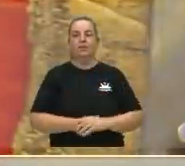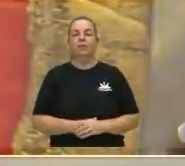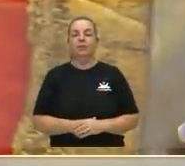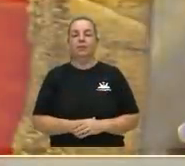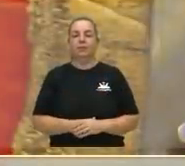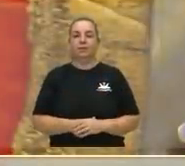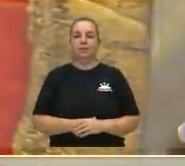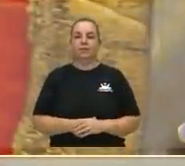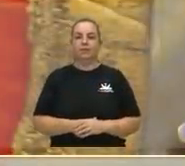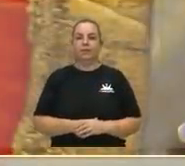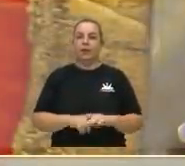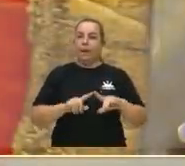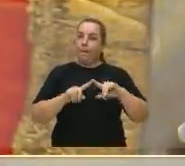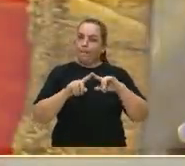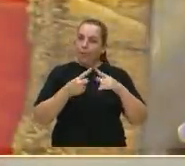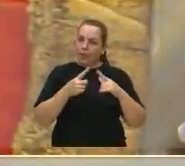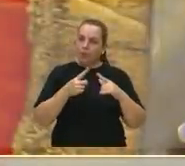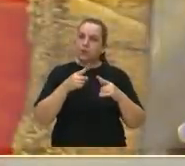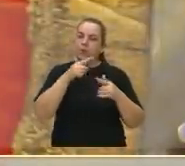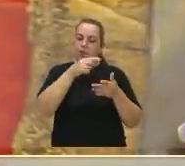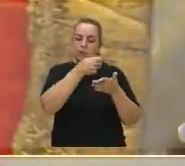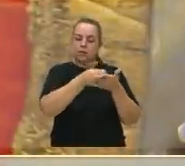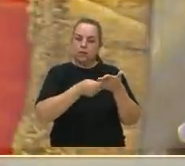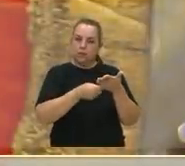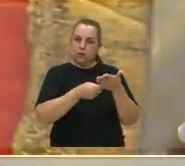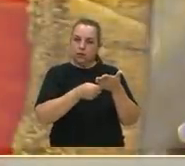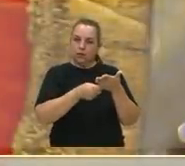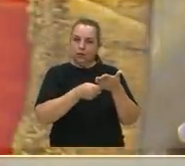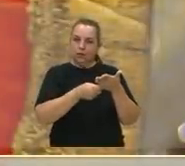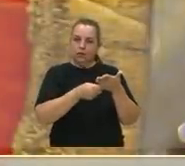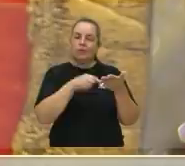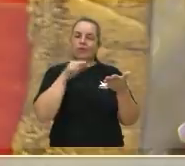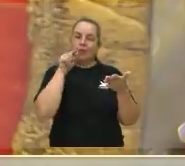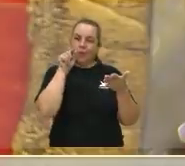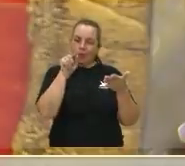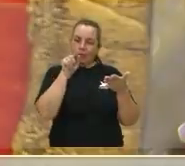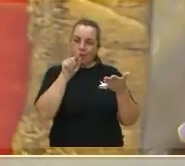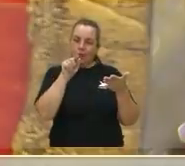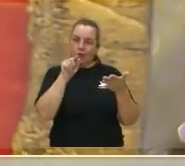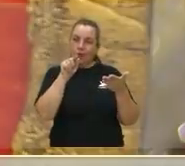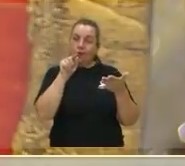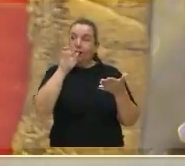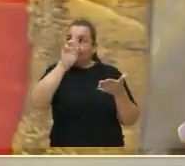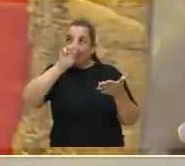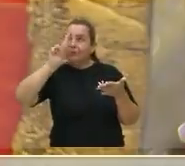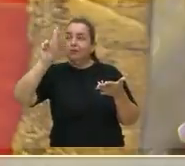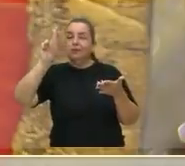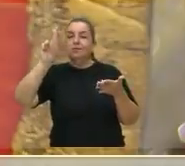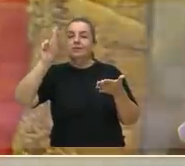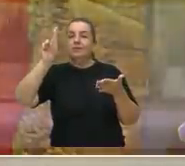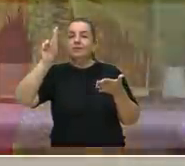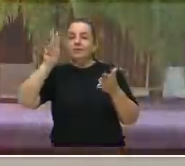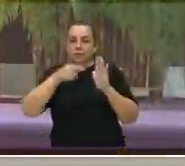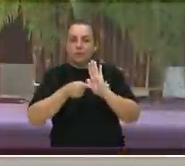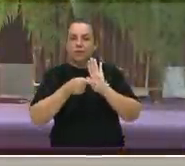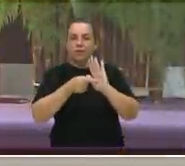é a partir do texto e daquilo que nosso senhor deixou claro